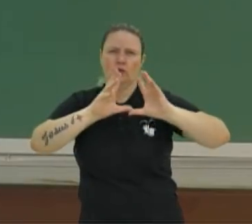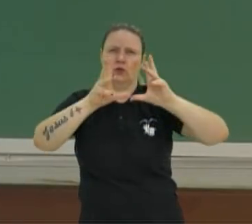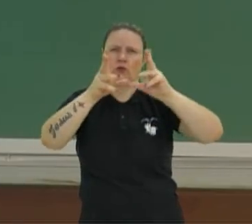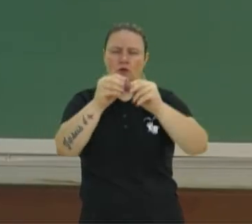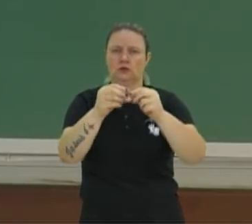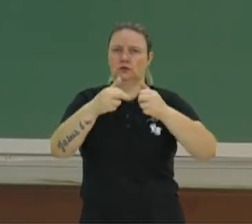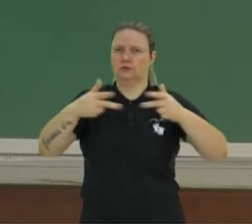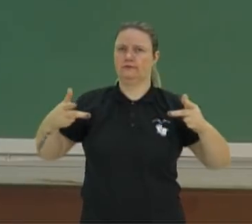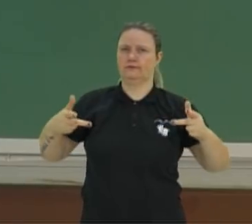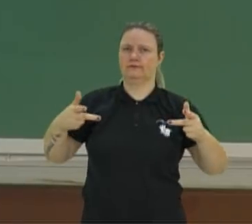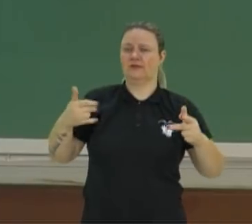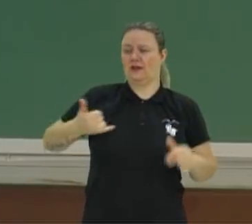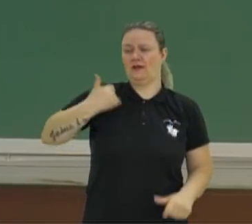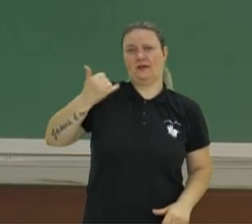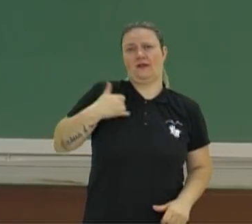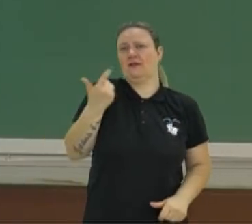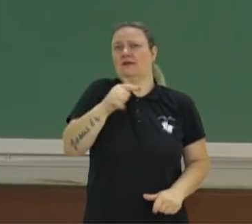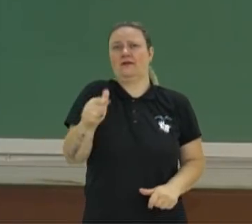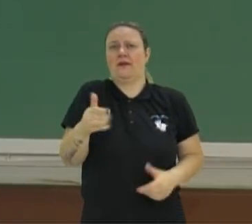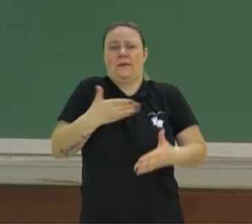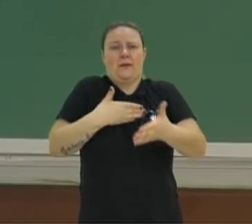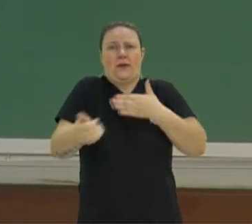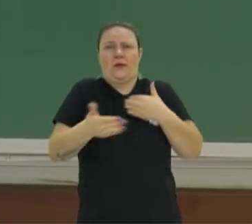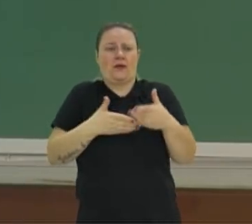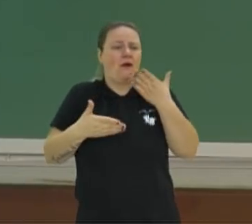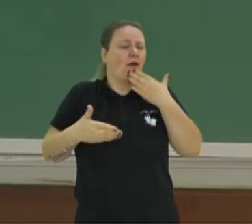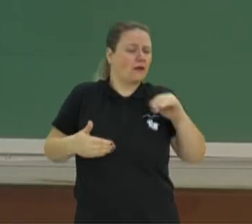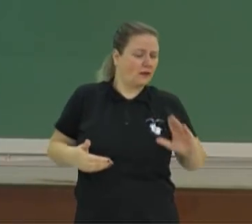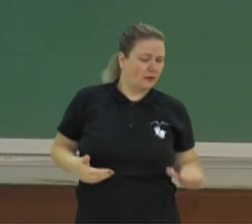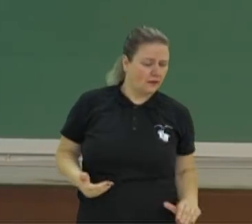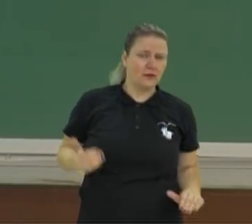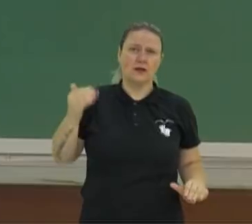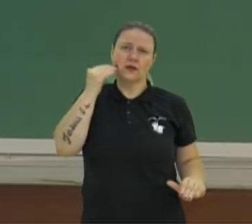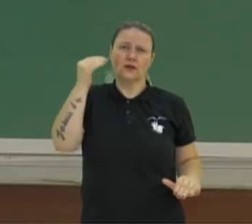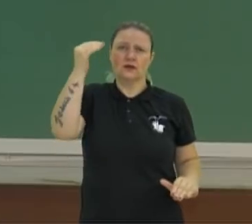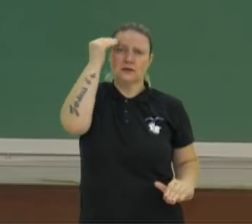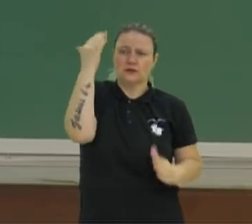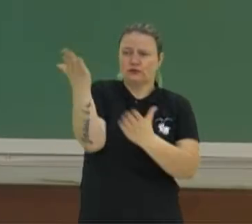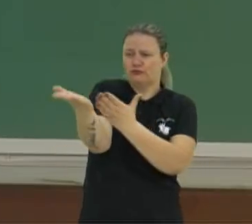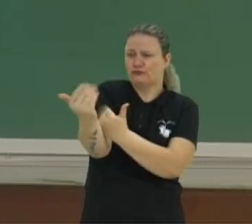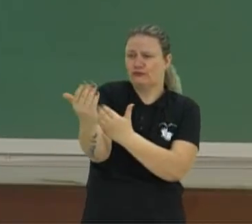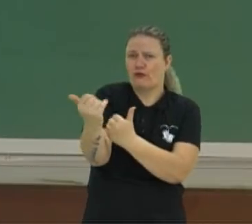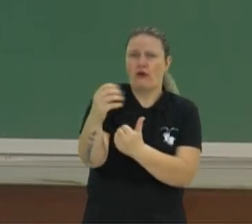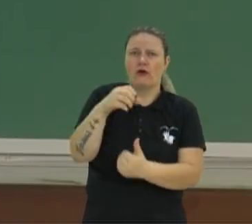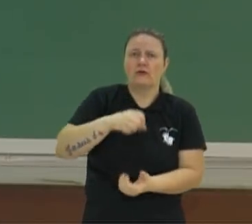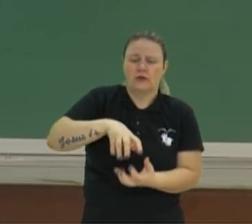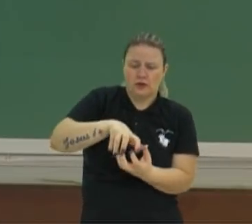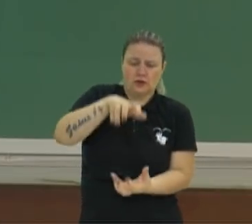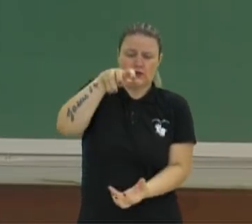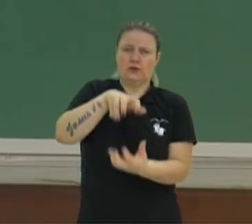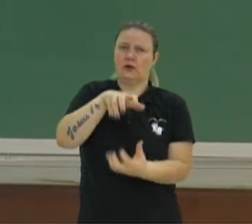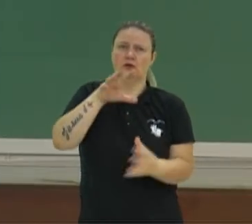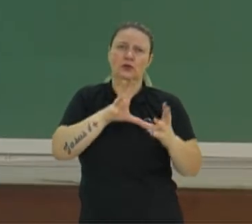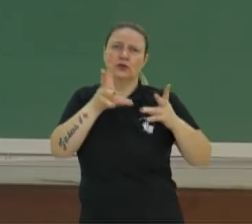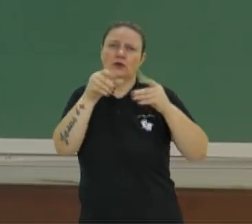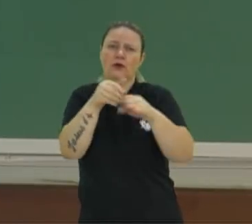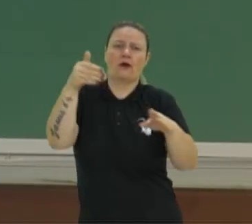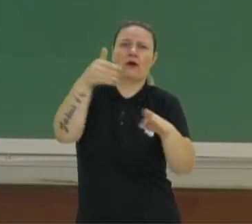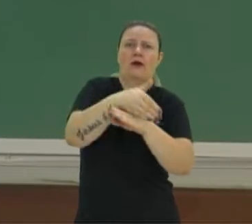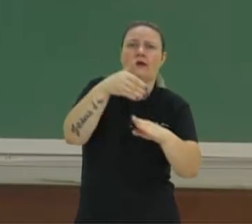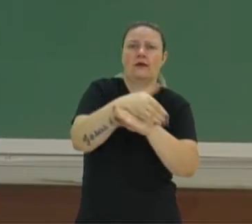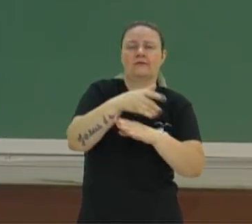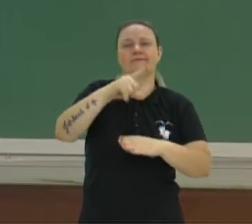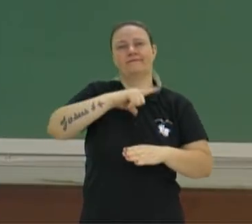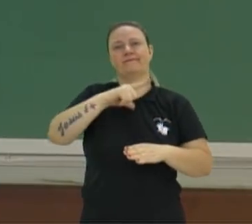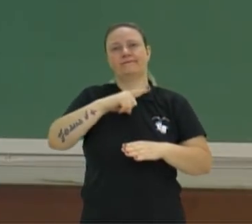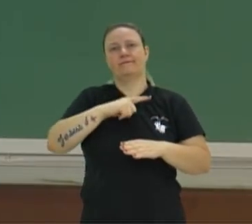uma questão de idade, né? Tanto crianças, jovens, idosos, todas as idades têm acesso a isso. Todos